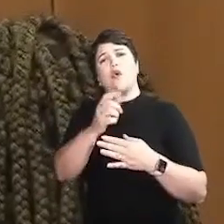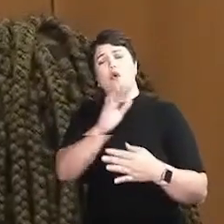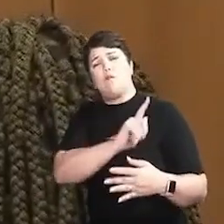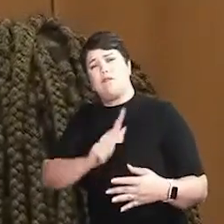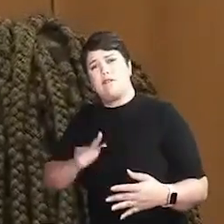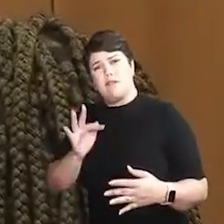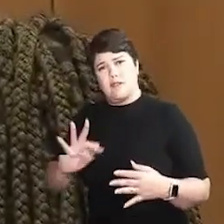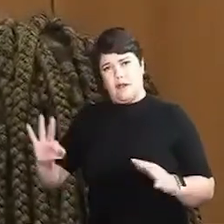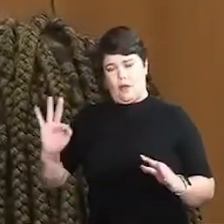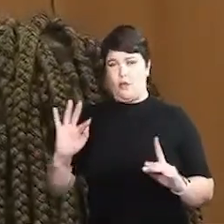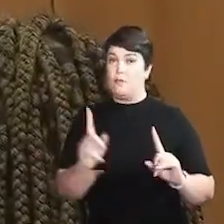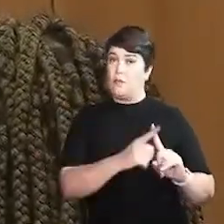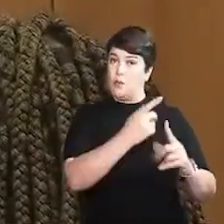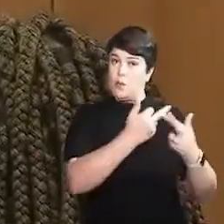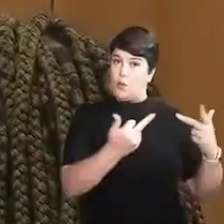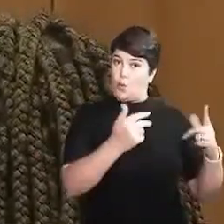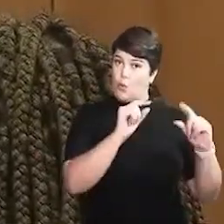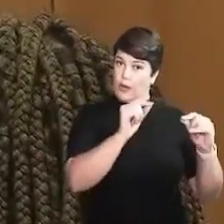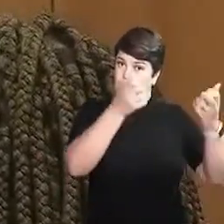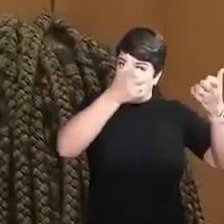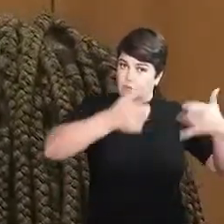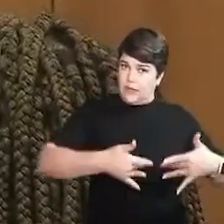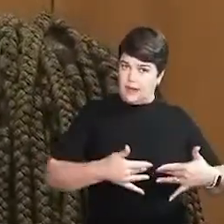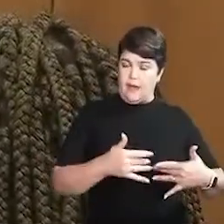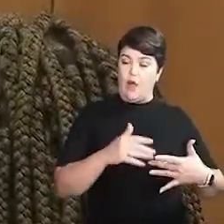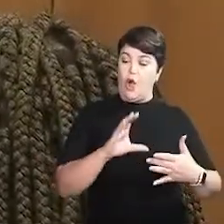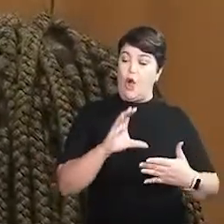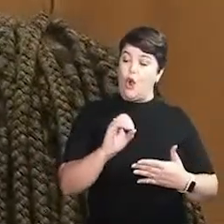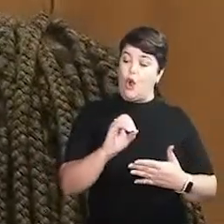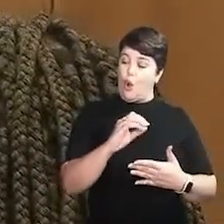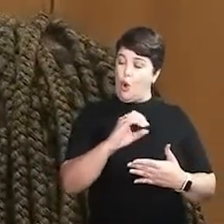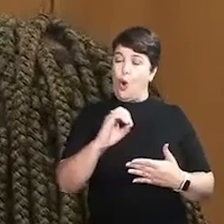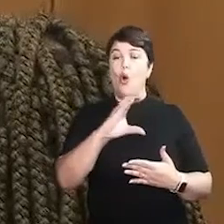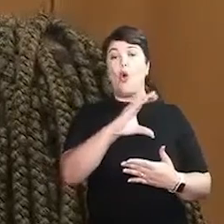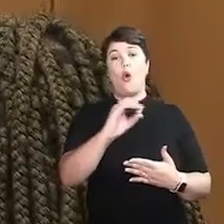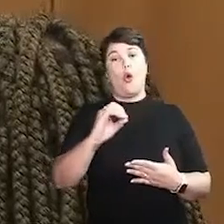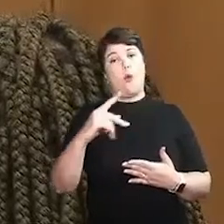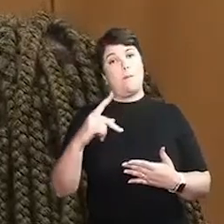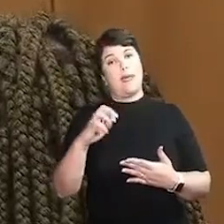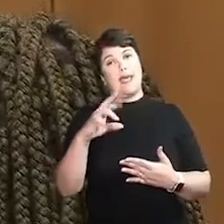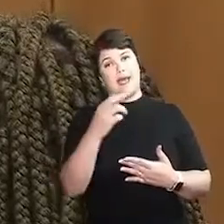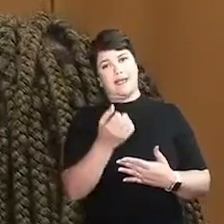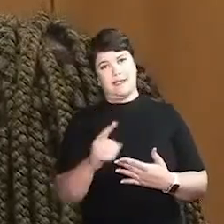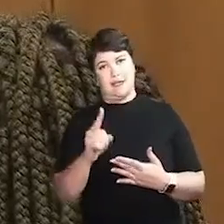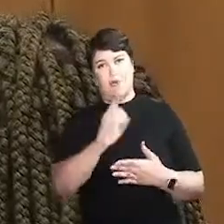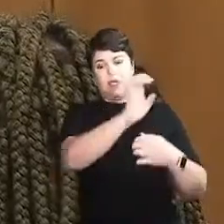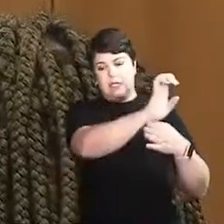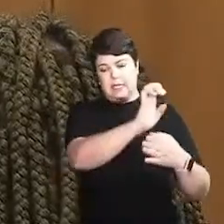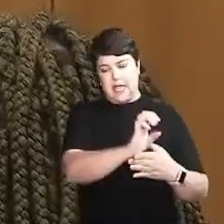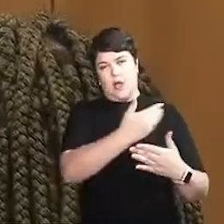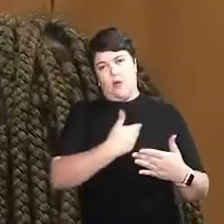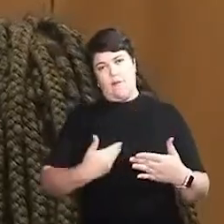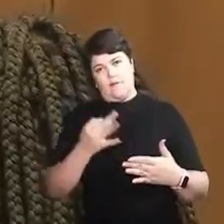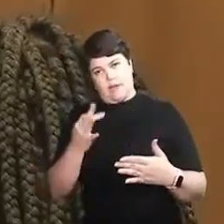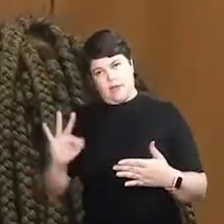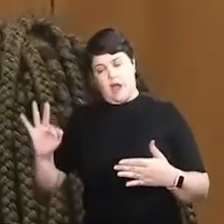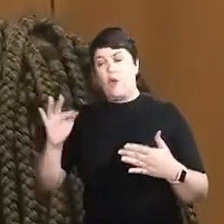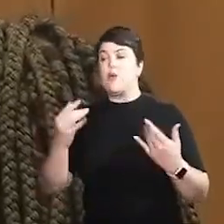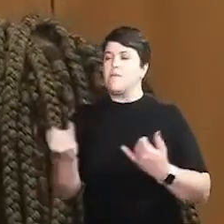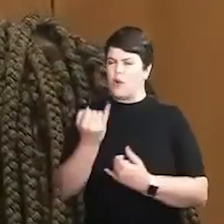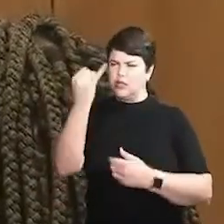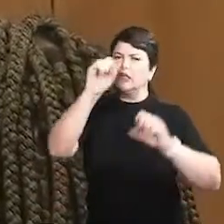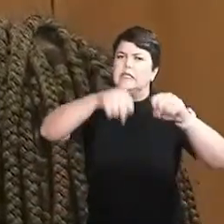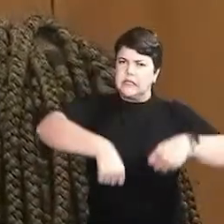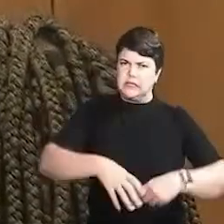claro nós temos que dizer que cooperação Federativa é é essencial em segurança pública também